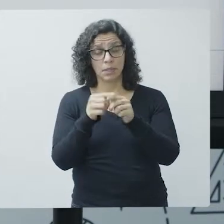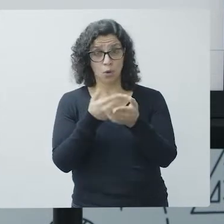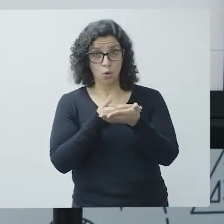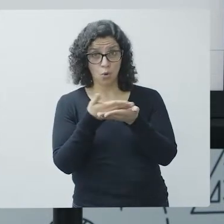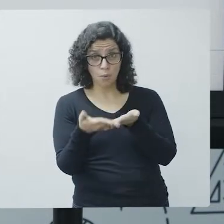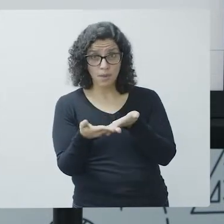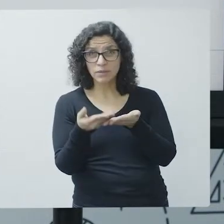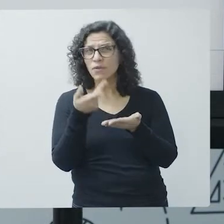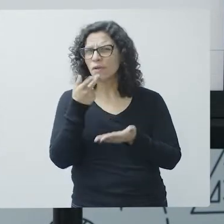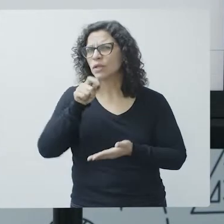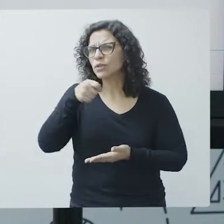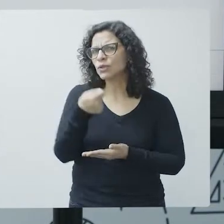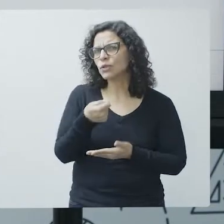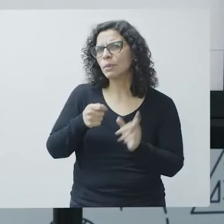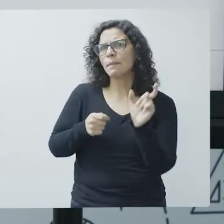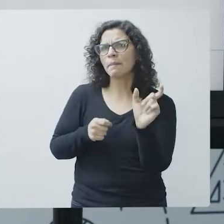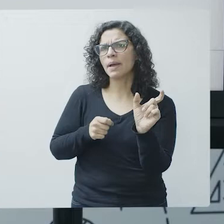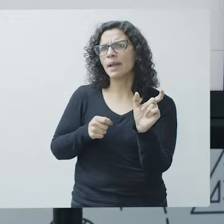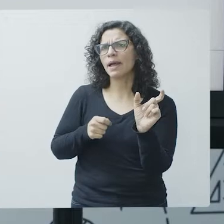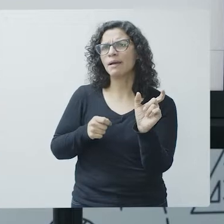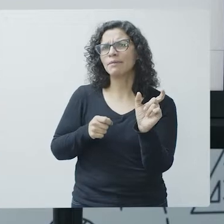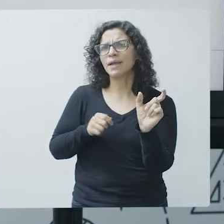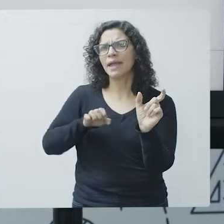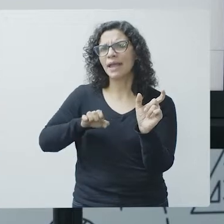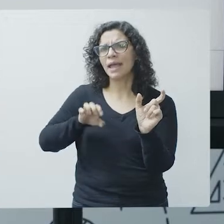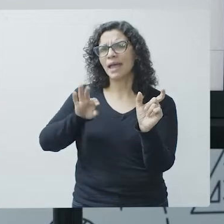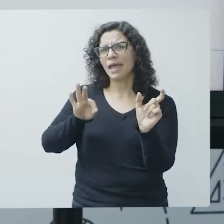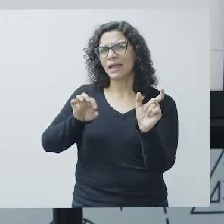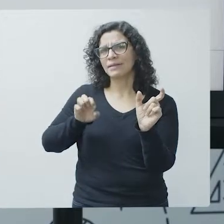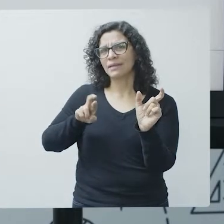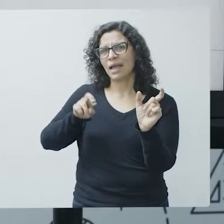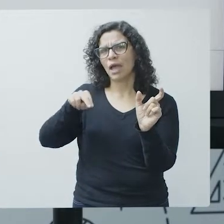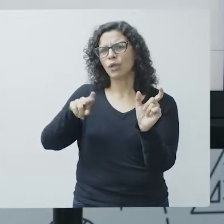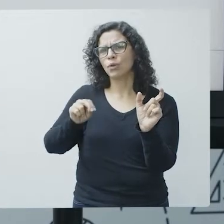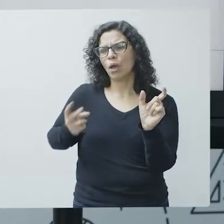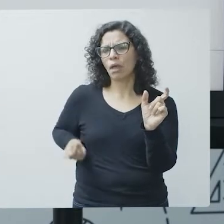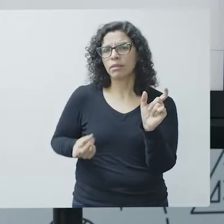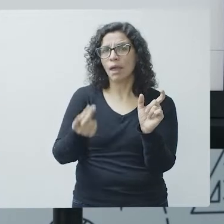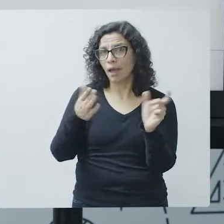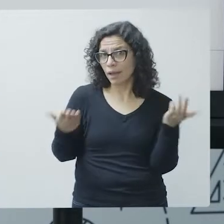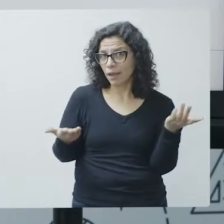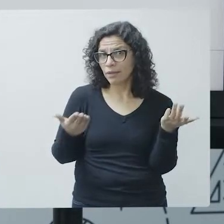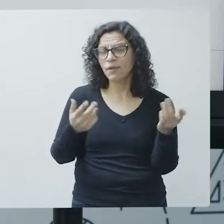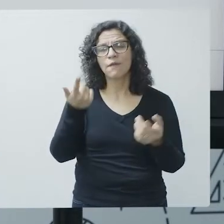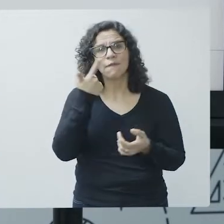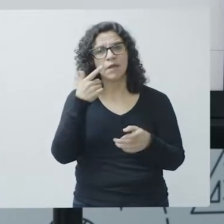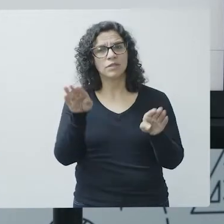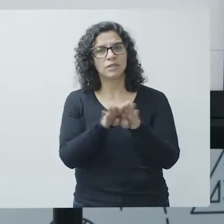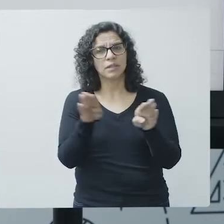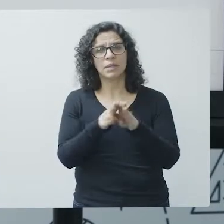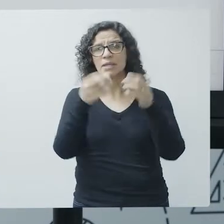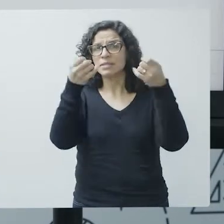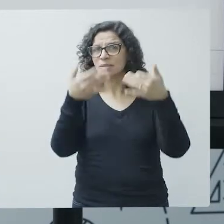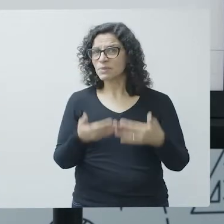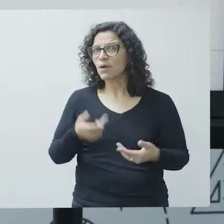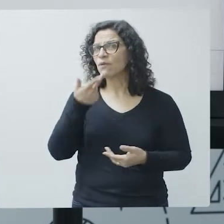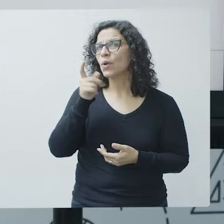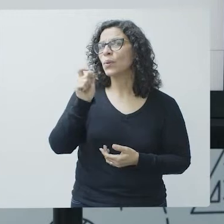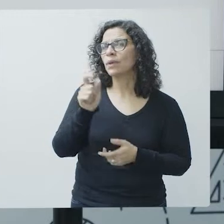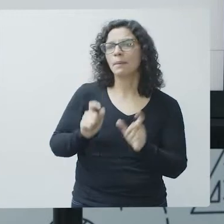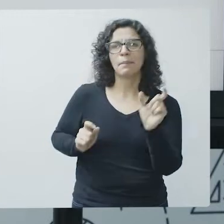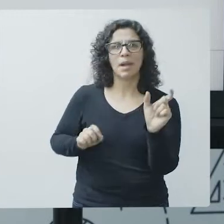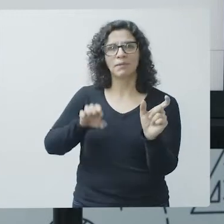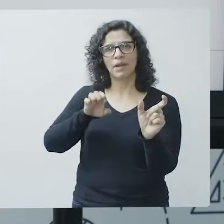início que eu falei para vocês com relação à eternidade, ao que é eterno? Olha como ela já diz